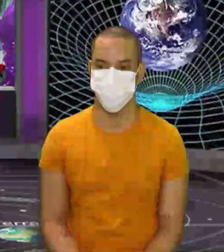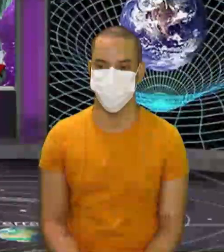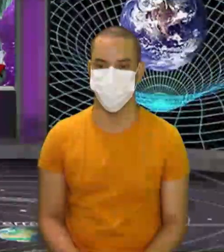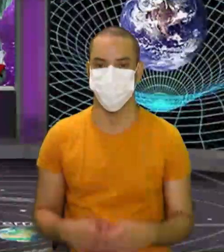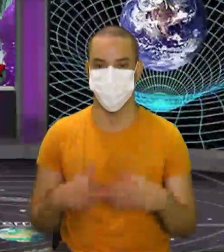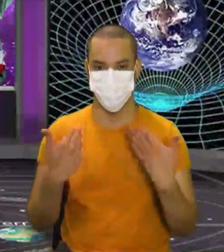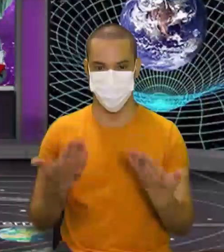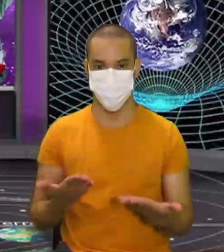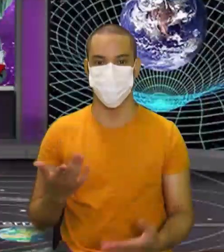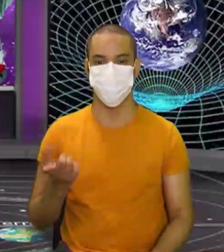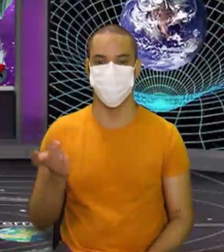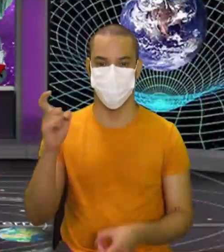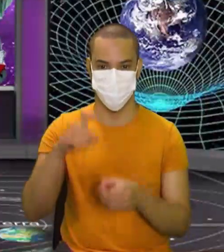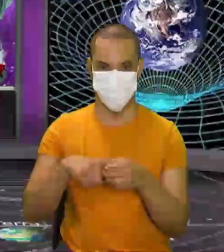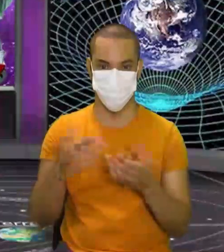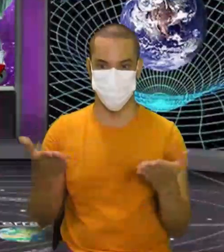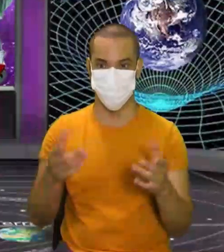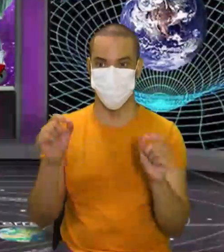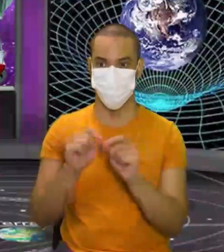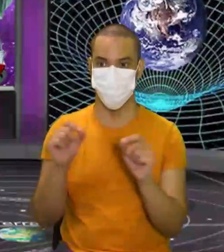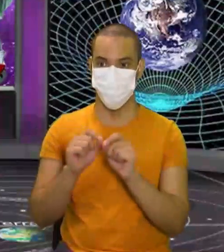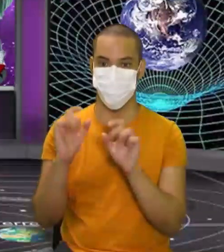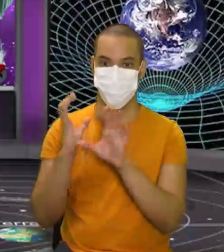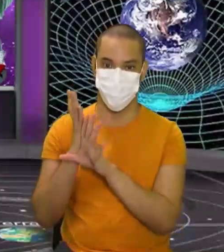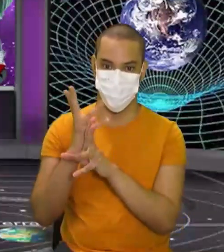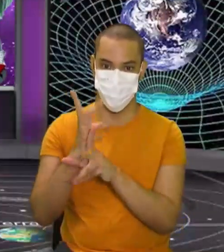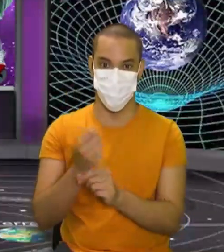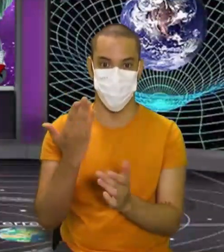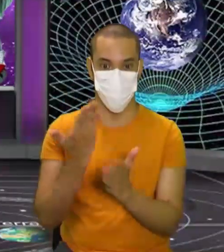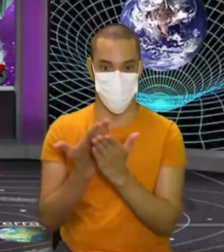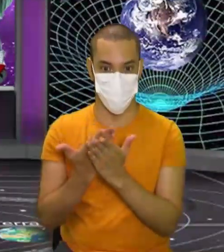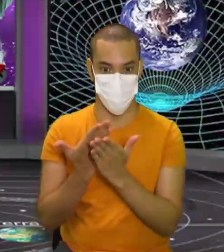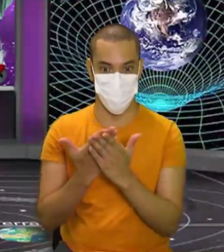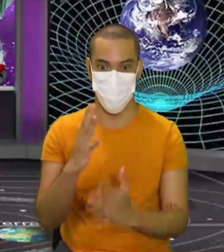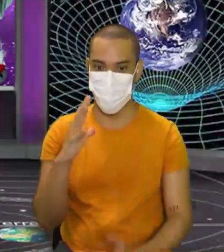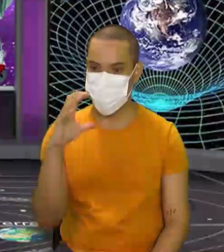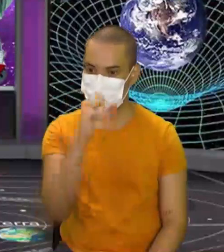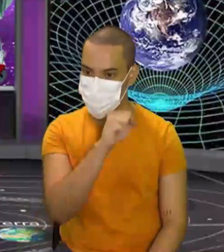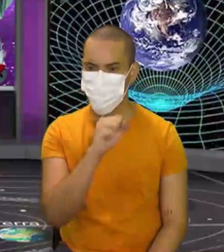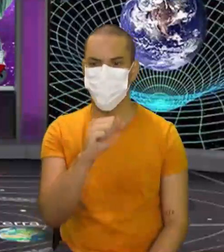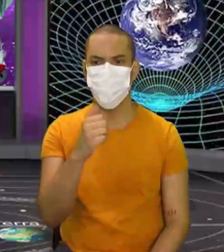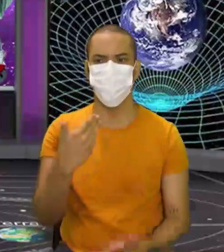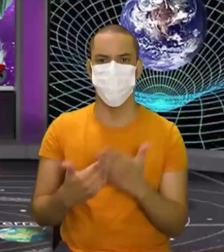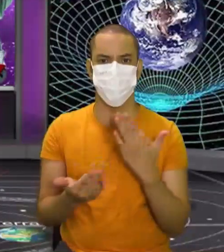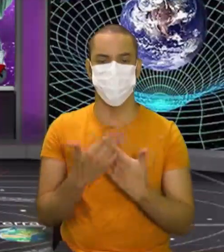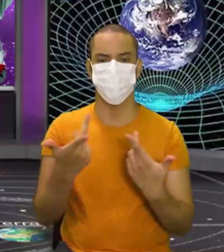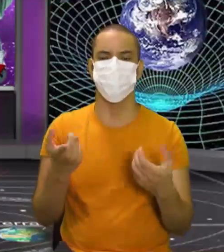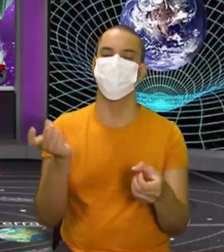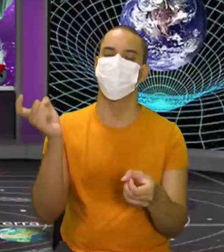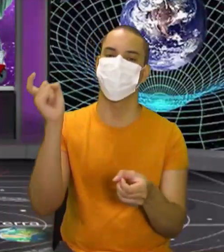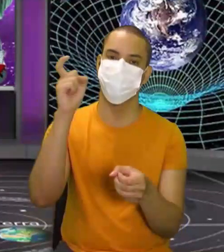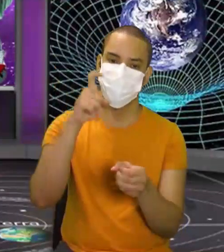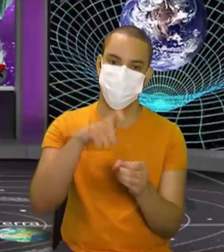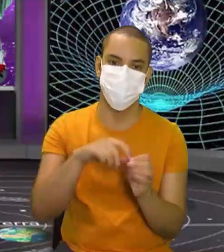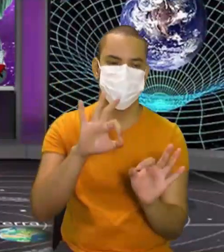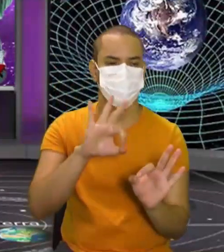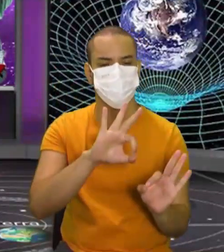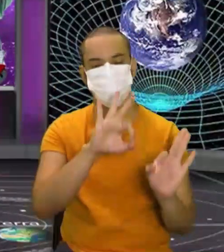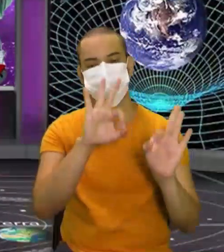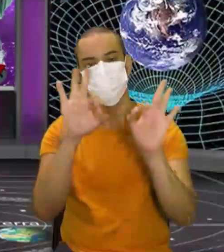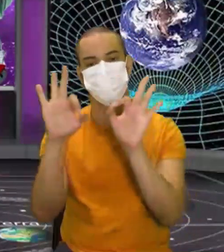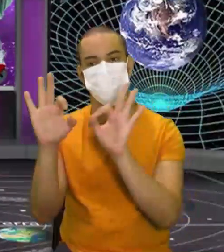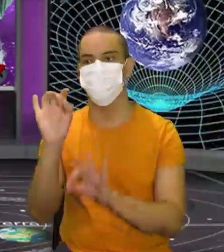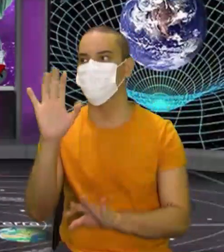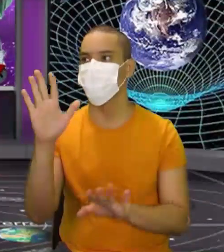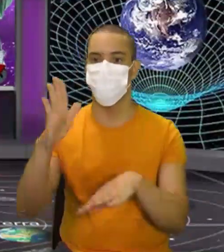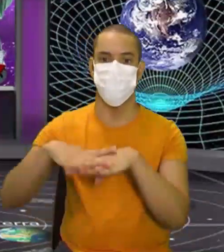Então, pessoal, estamos aí, vamos fazer a revisão, né? A aula foi meio corrida, mas qualquer coisa você dá aquela paradinha, observa ali. É só questão de